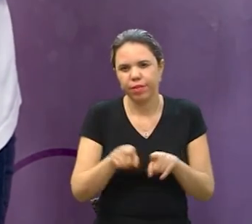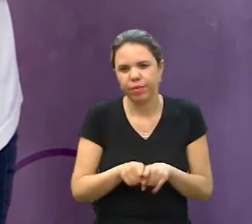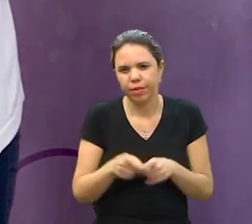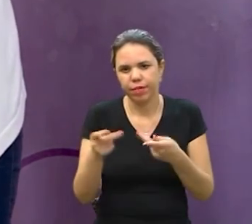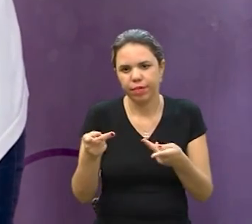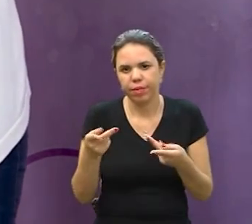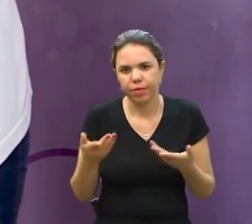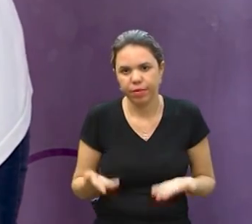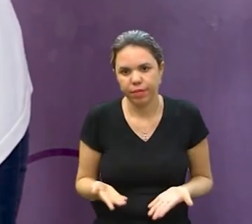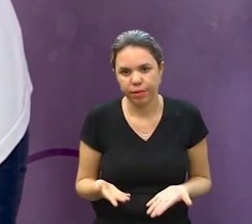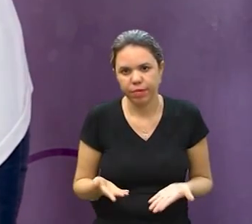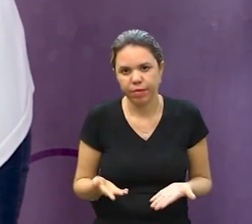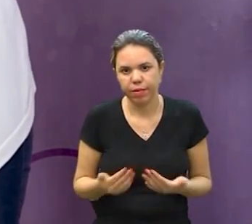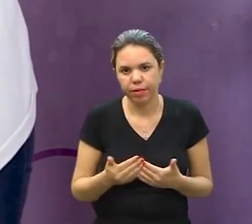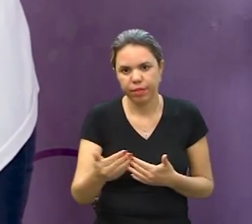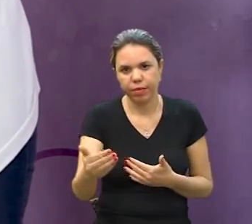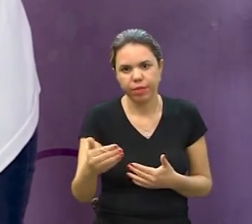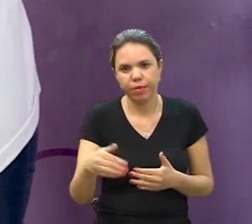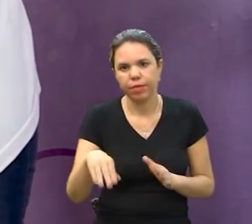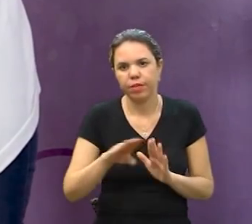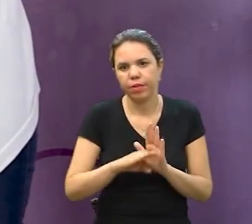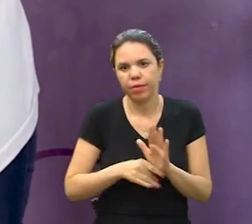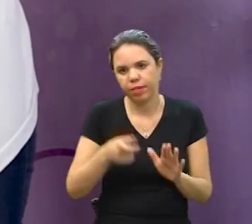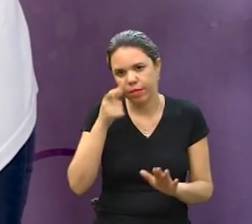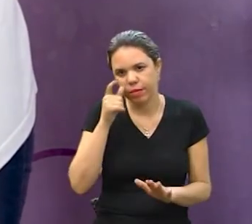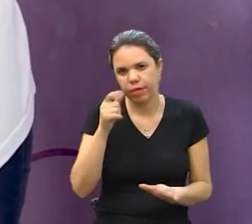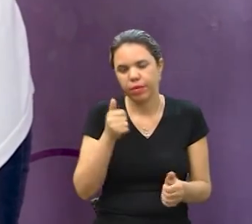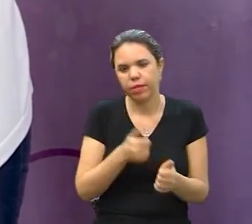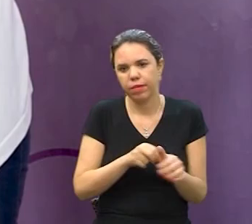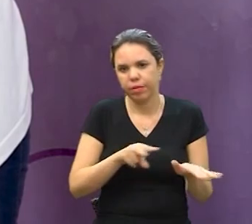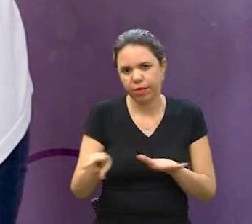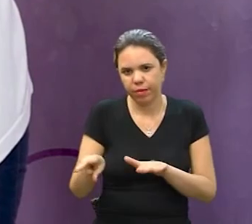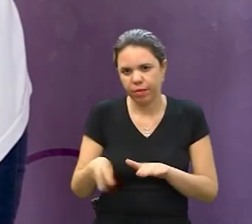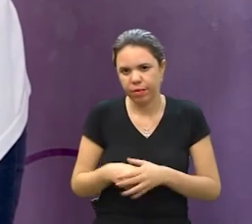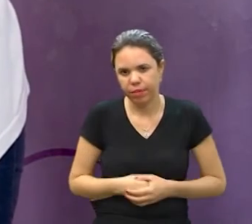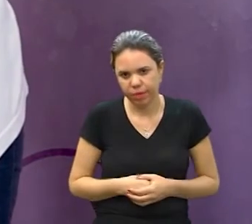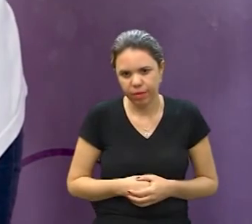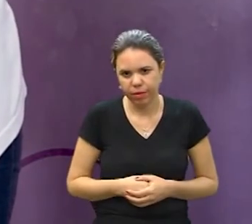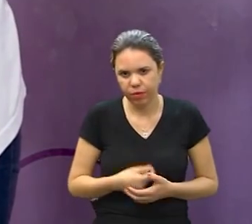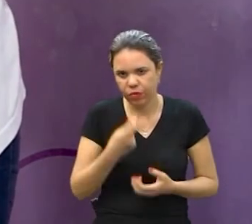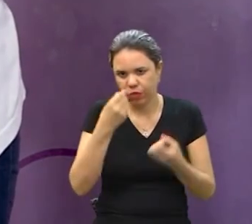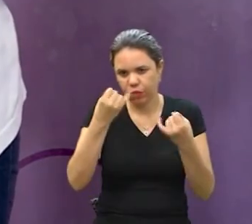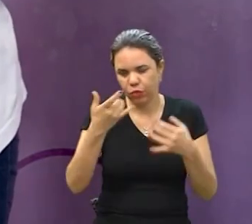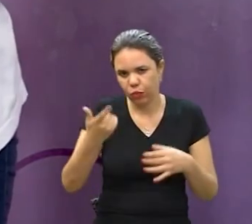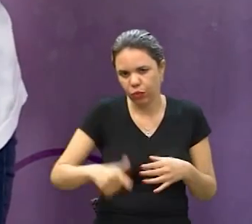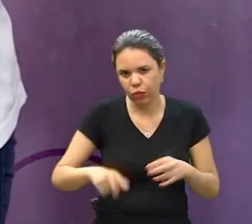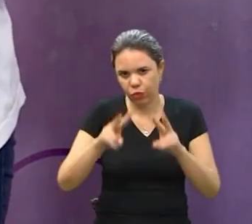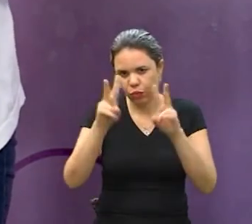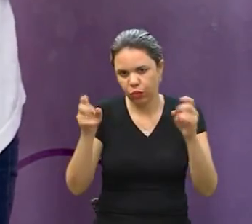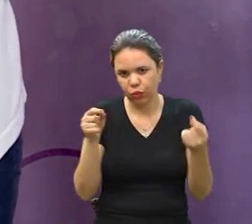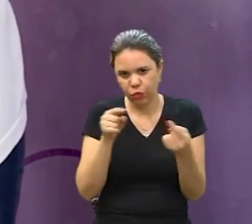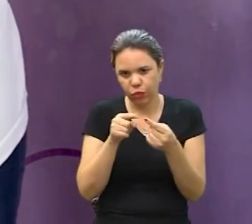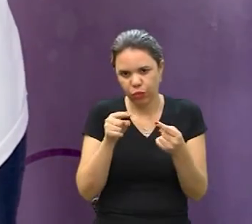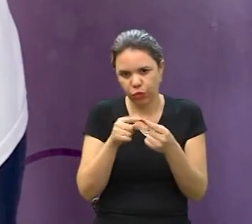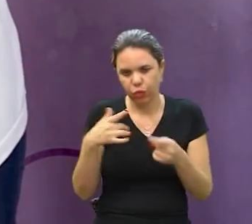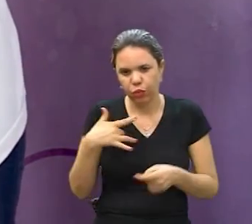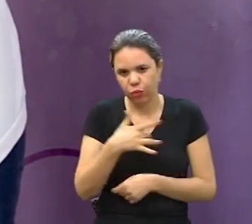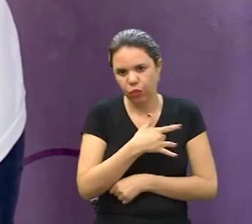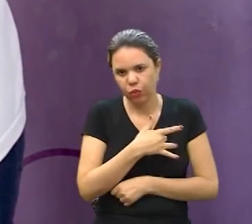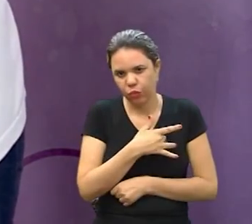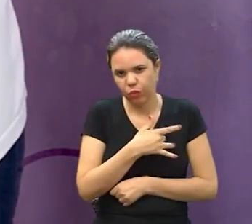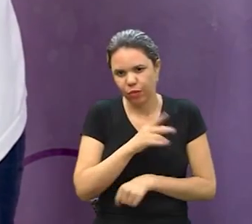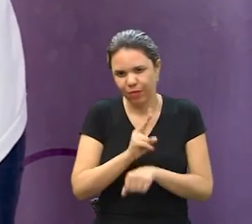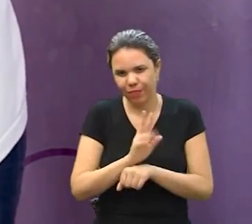de casa também está convidado para o próximo quadro. A gente se vê na semana que vem, falando aí de mais um tema relacionado à